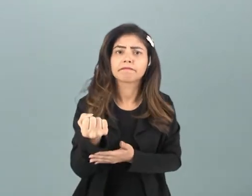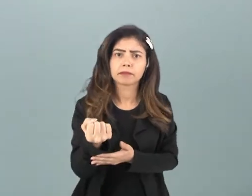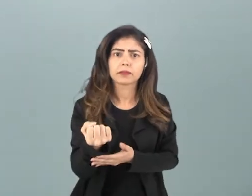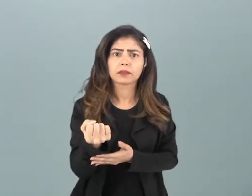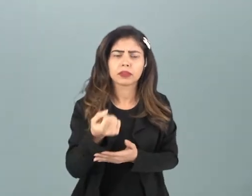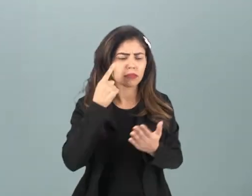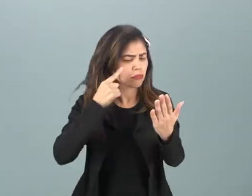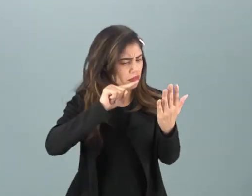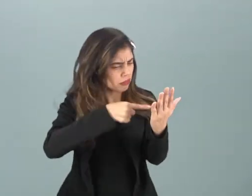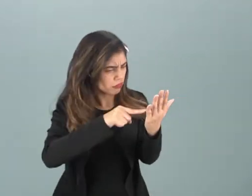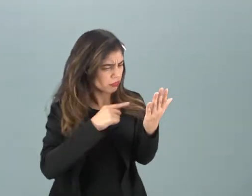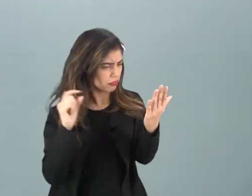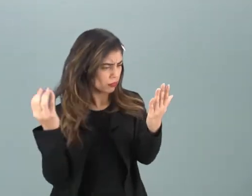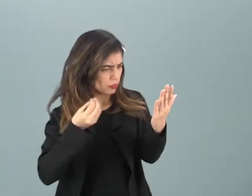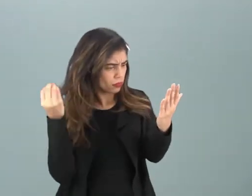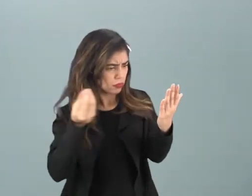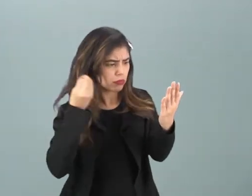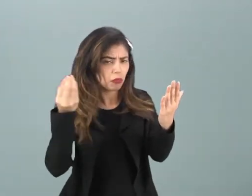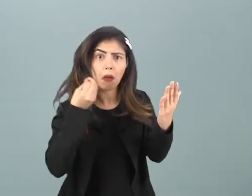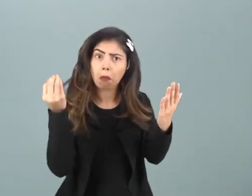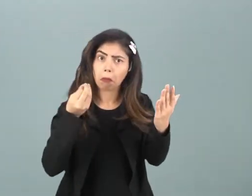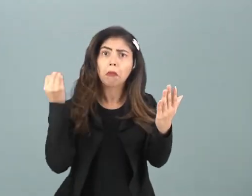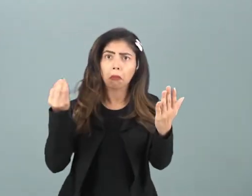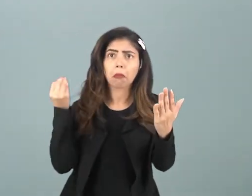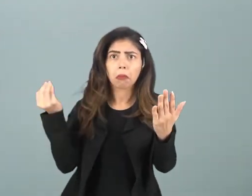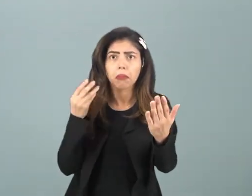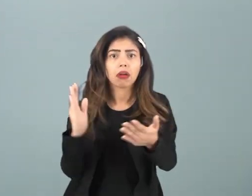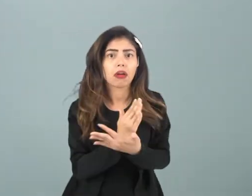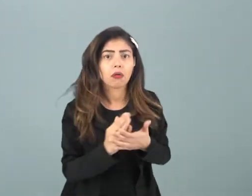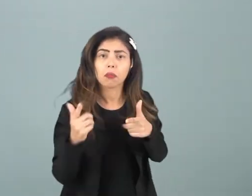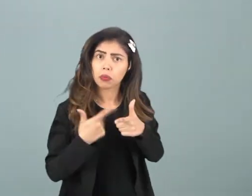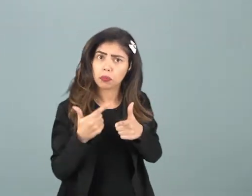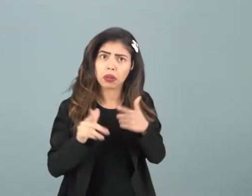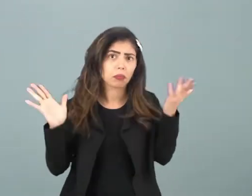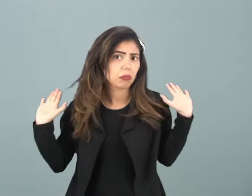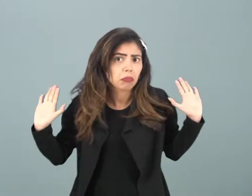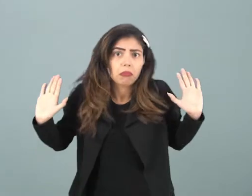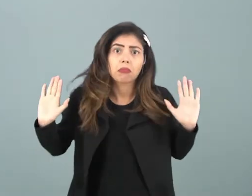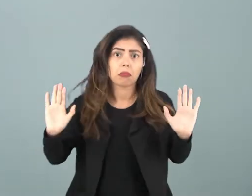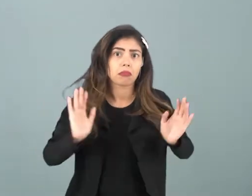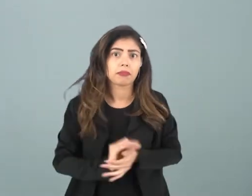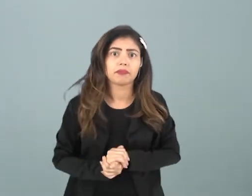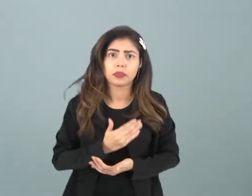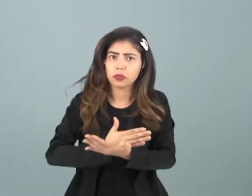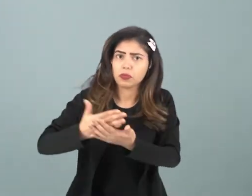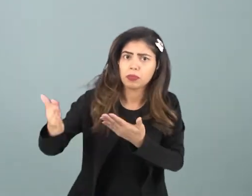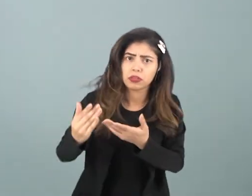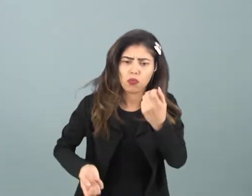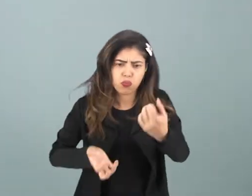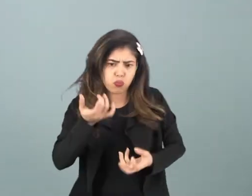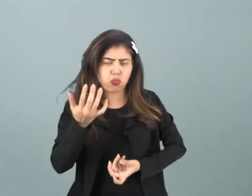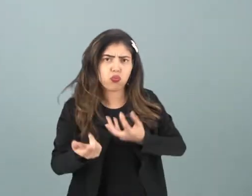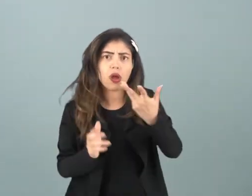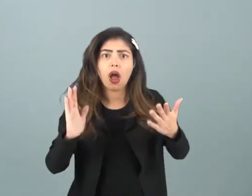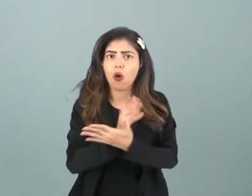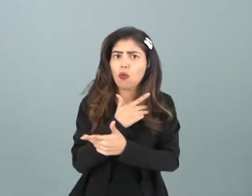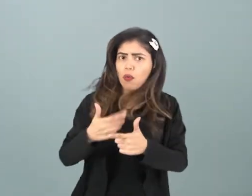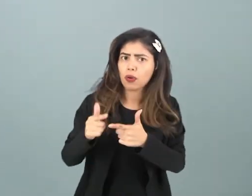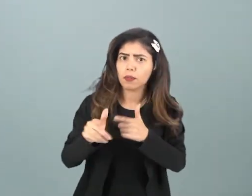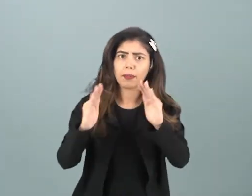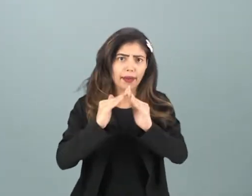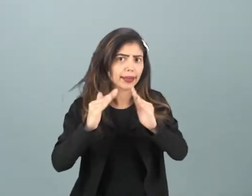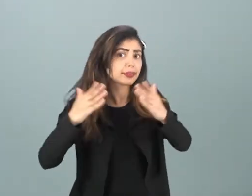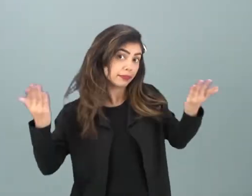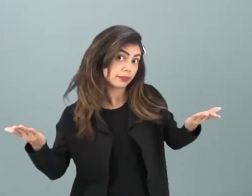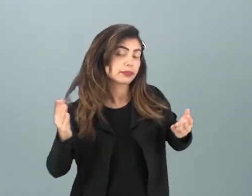num sinalizador um alerta no seu celular que está ocorrendo algum tipo de problema, seja um início de incêndio, algum problema na sua